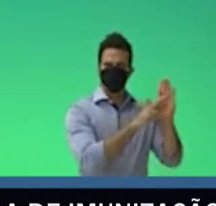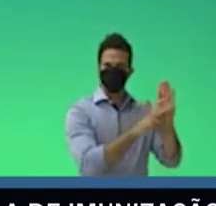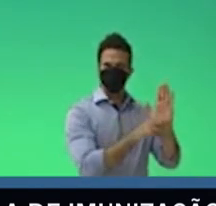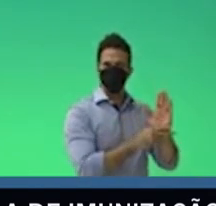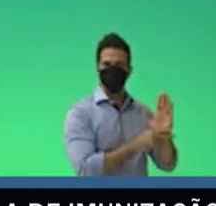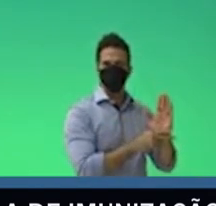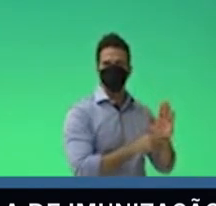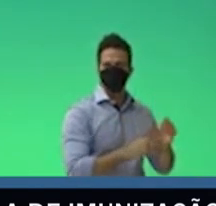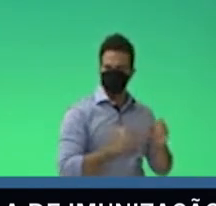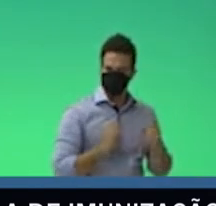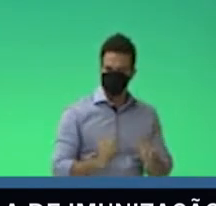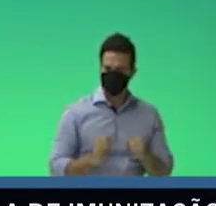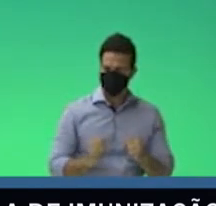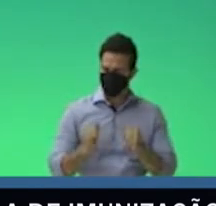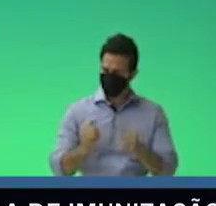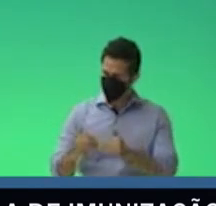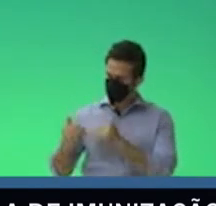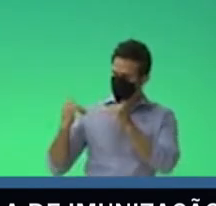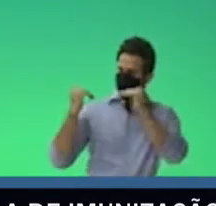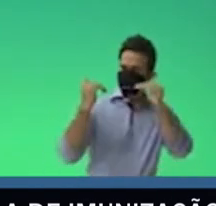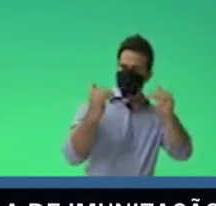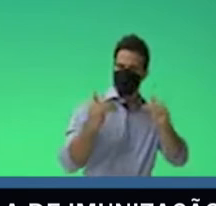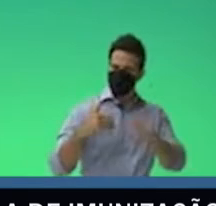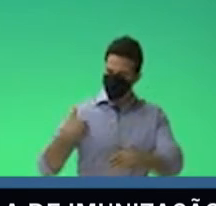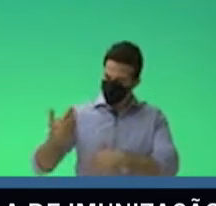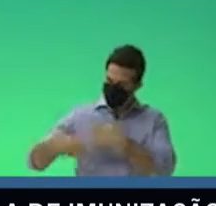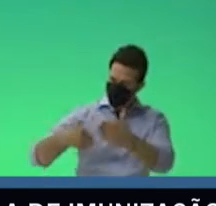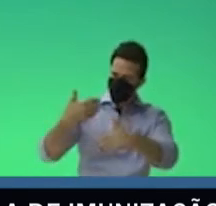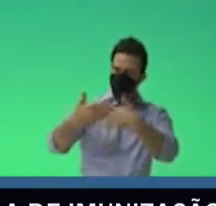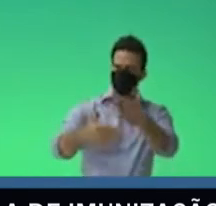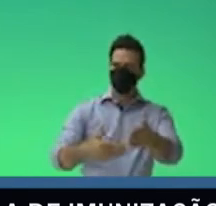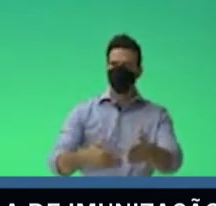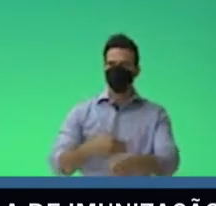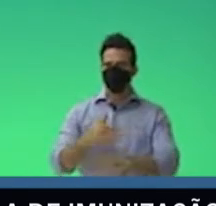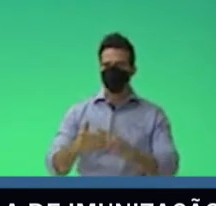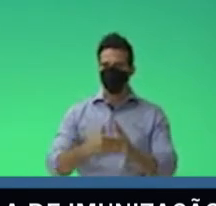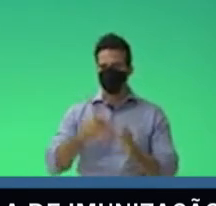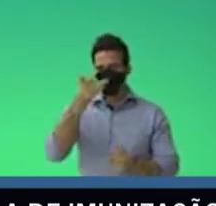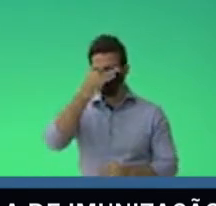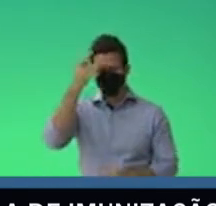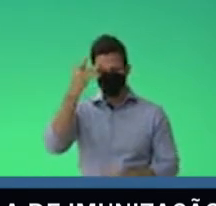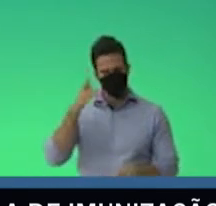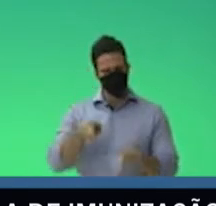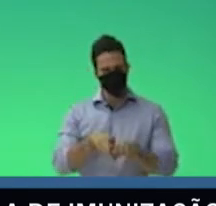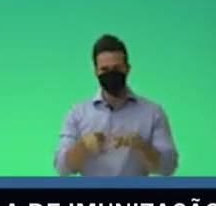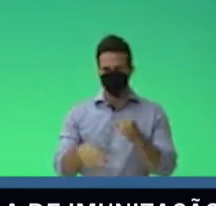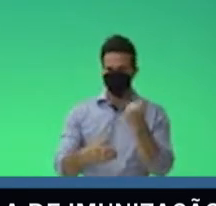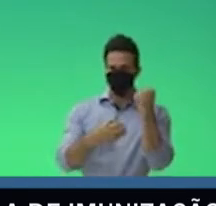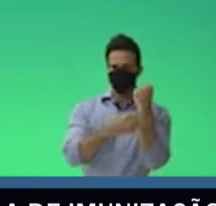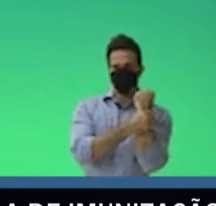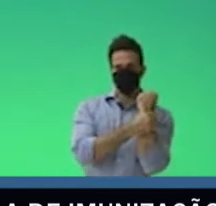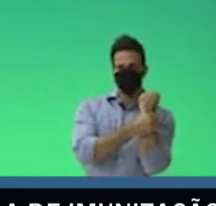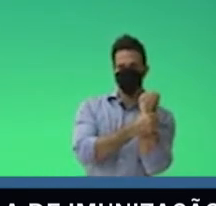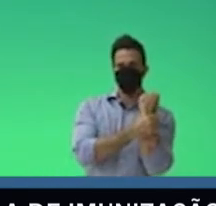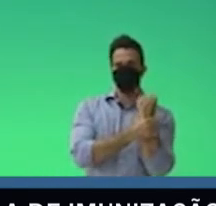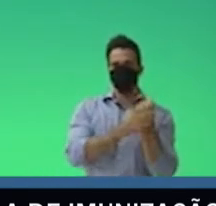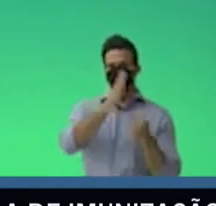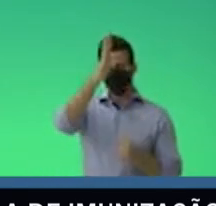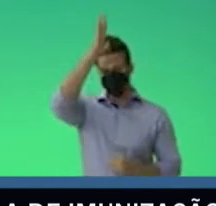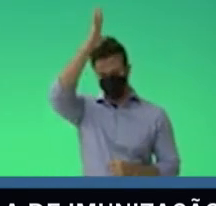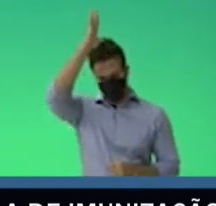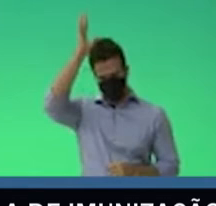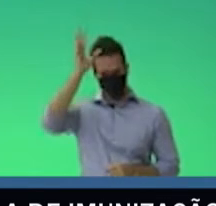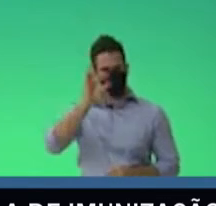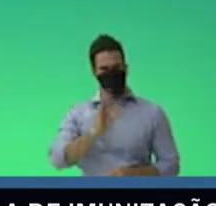avance que nós possamos avançar na imunização do pessoal da segurança pública aí eu envolvo os